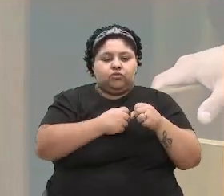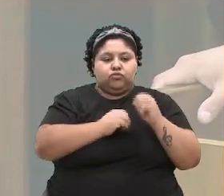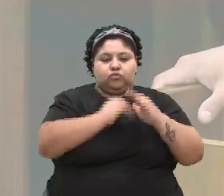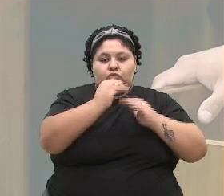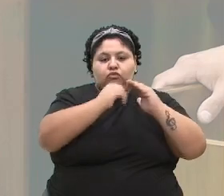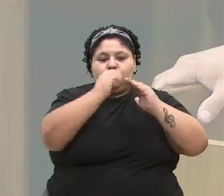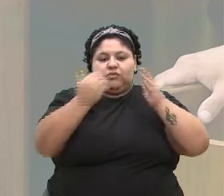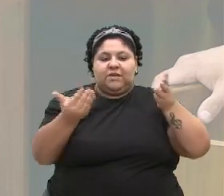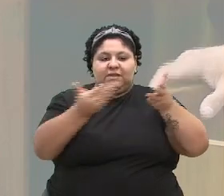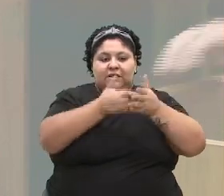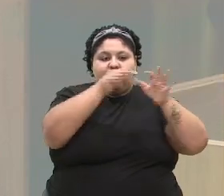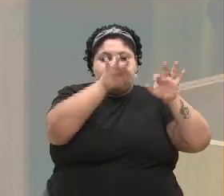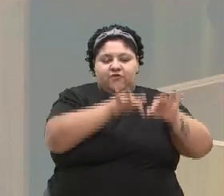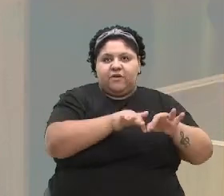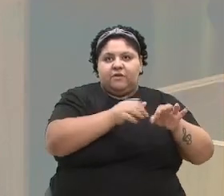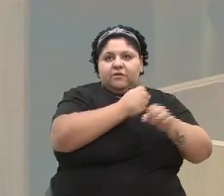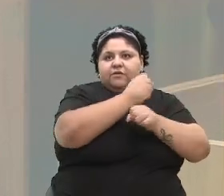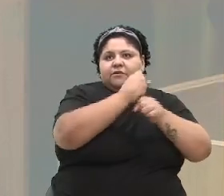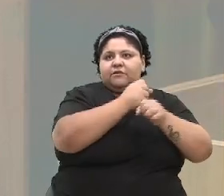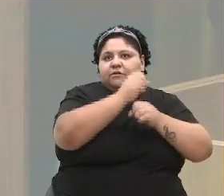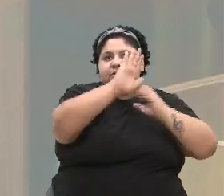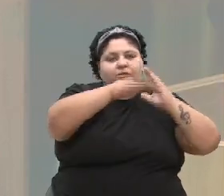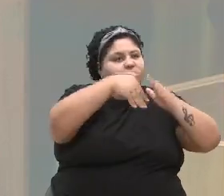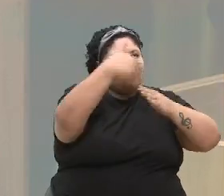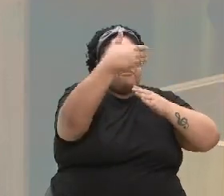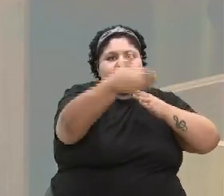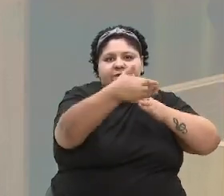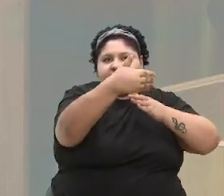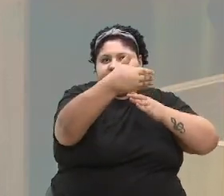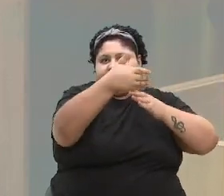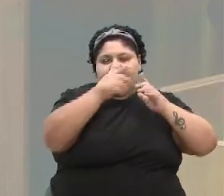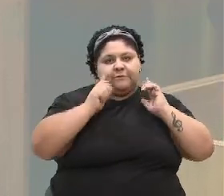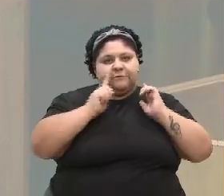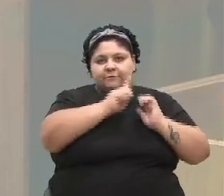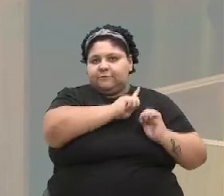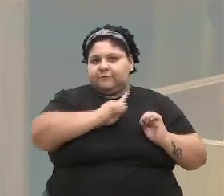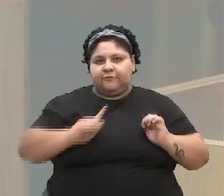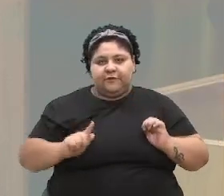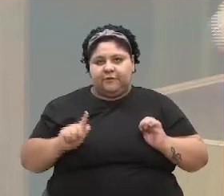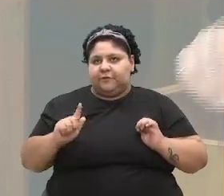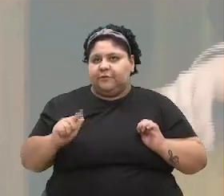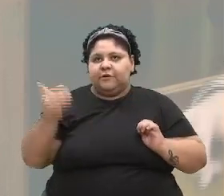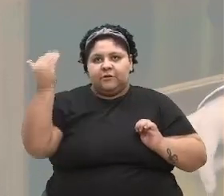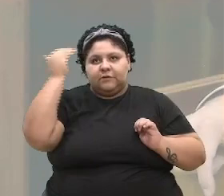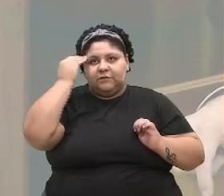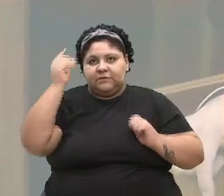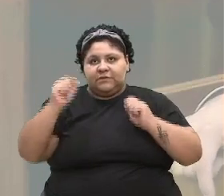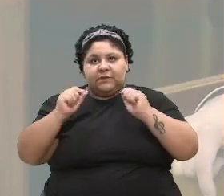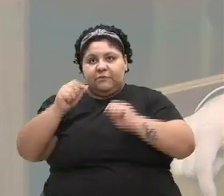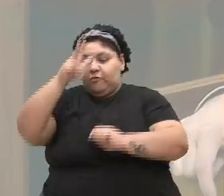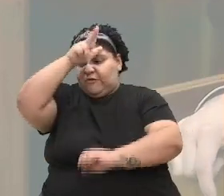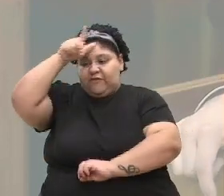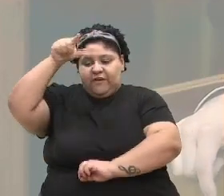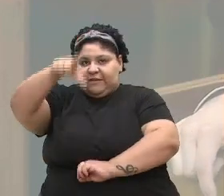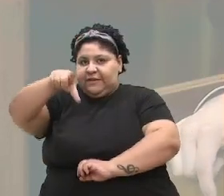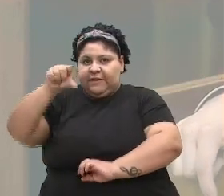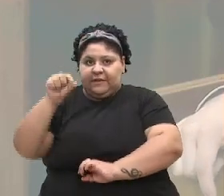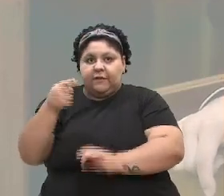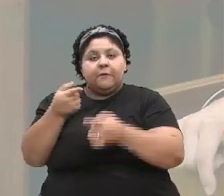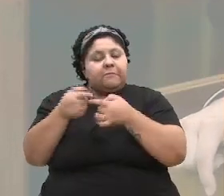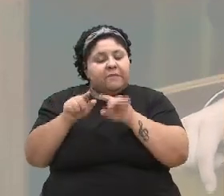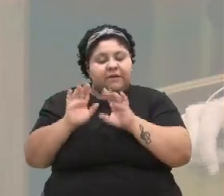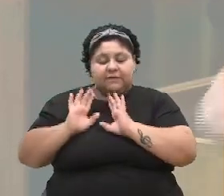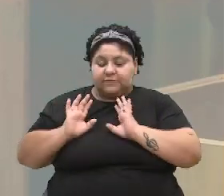até o final do ano. Vai ficar para a próxima gestão ainda. Não se sabe qual prefeito que vai ser eleito, mas,